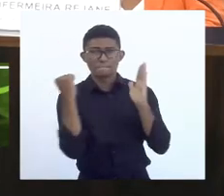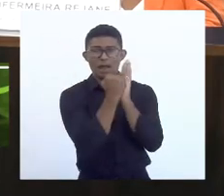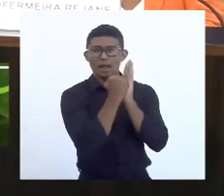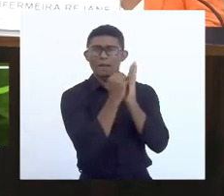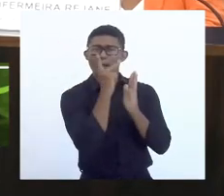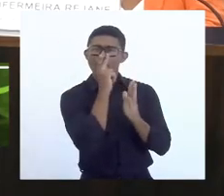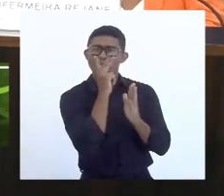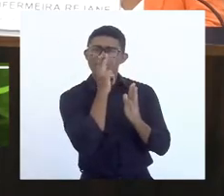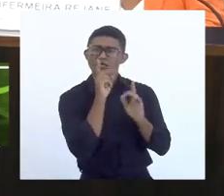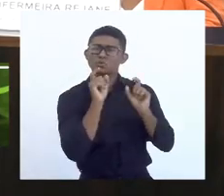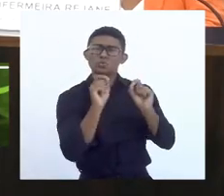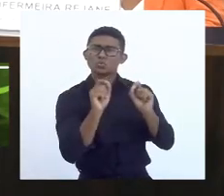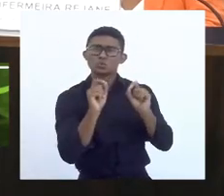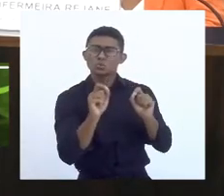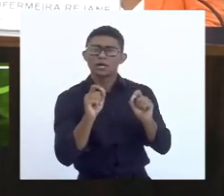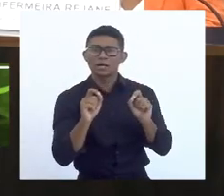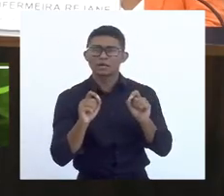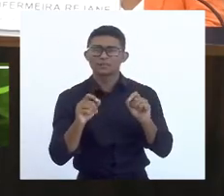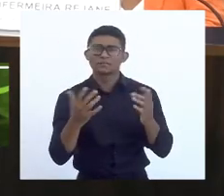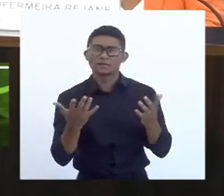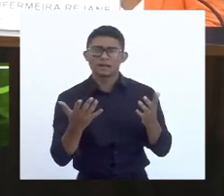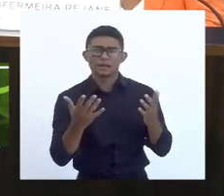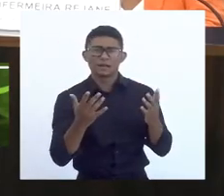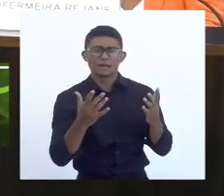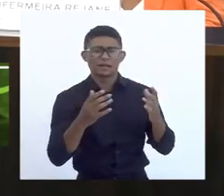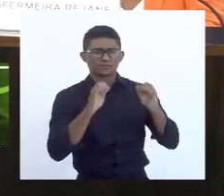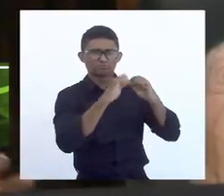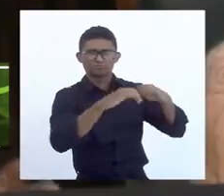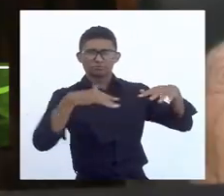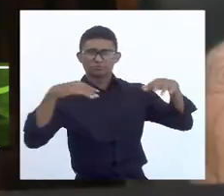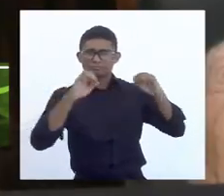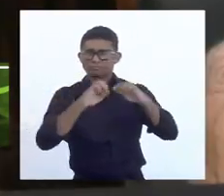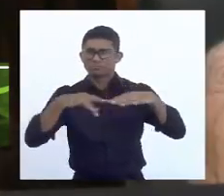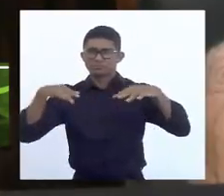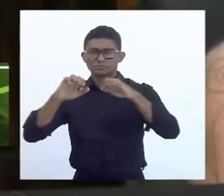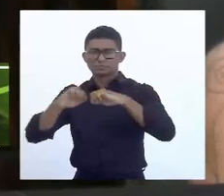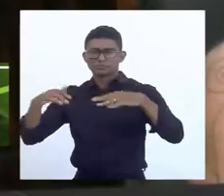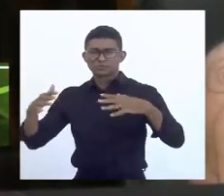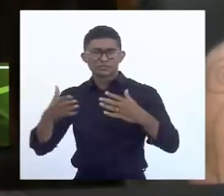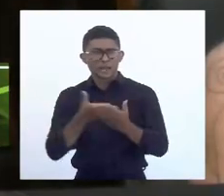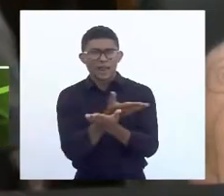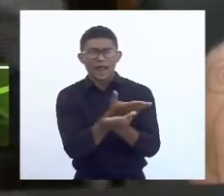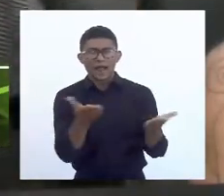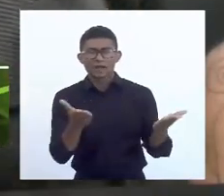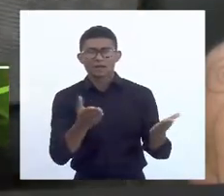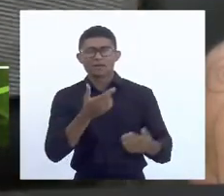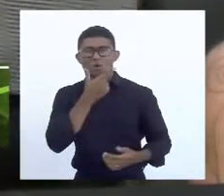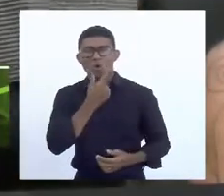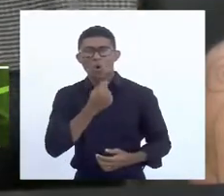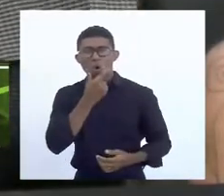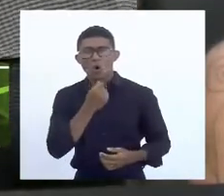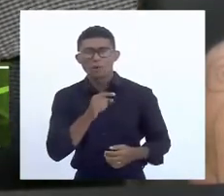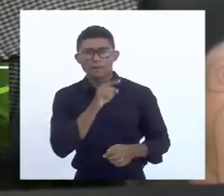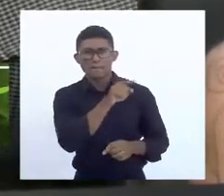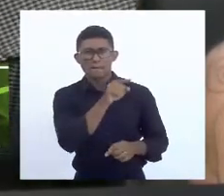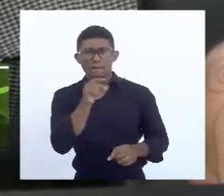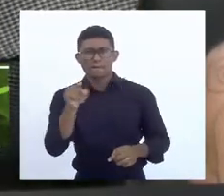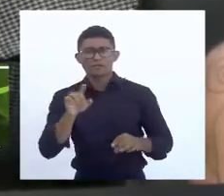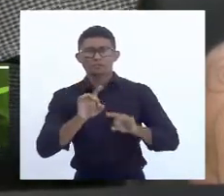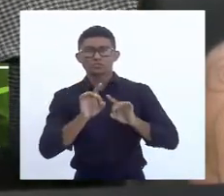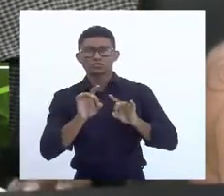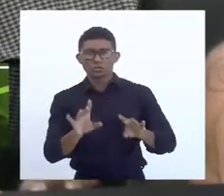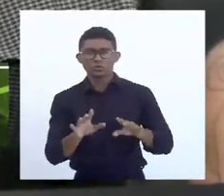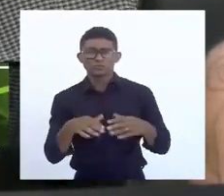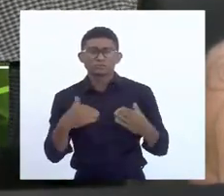das casas legislativas ao patriarcado que consiste o extermínio dos nossos